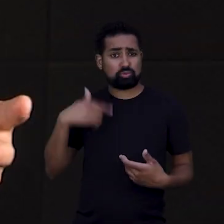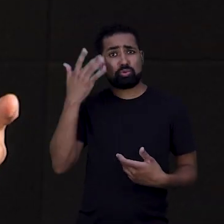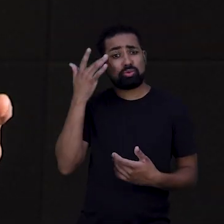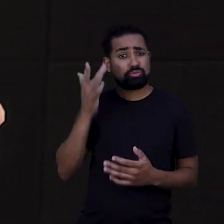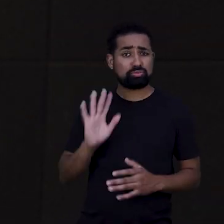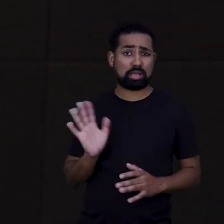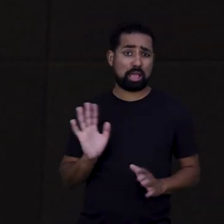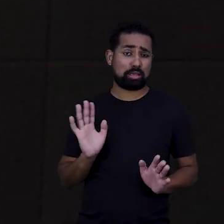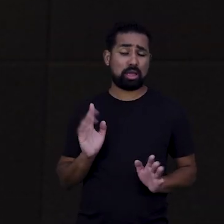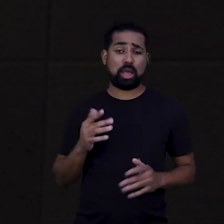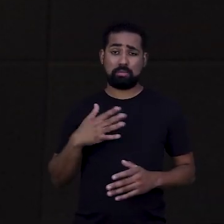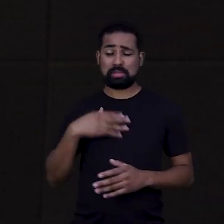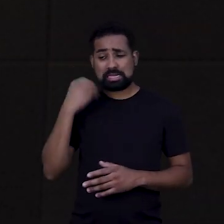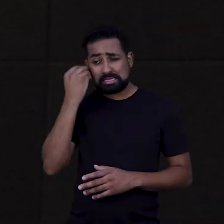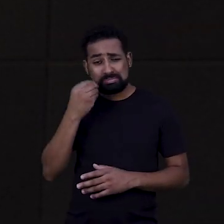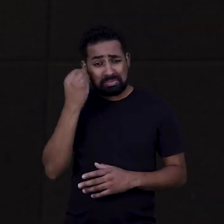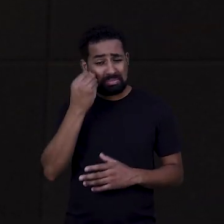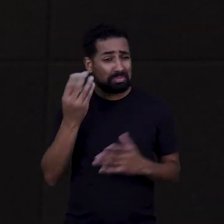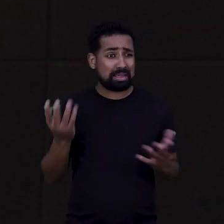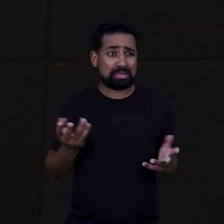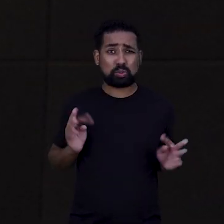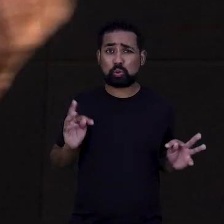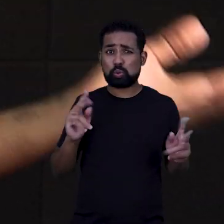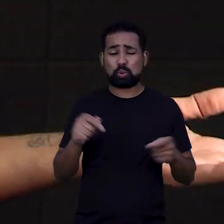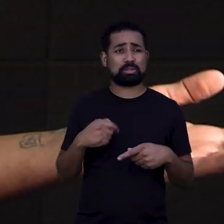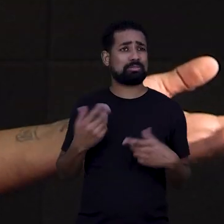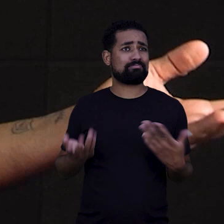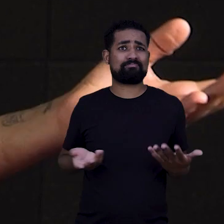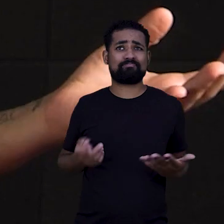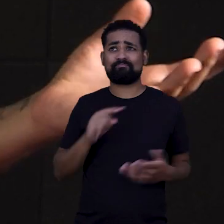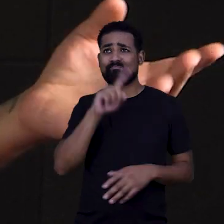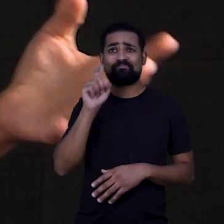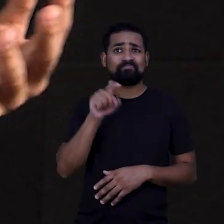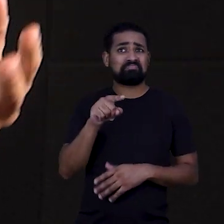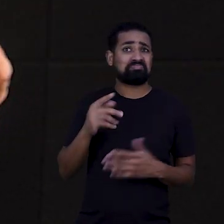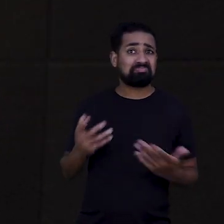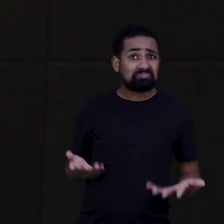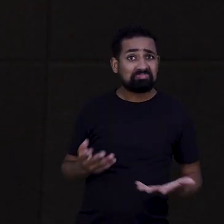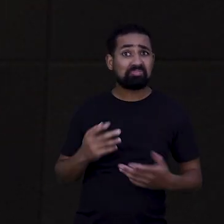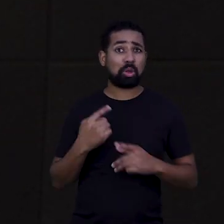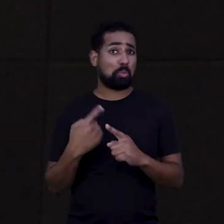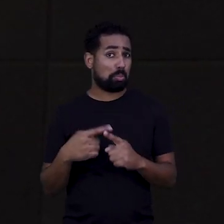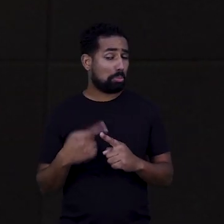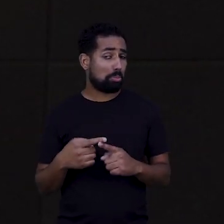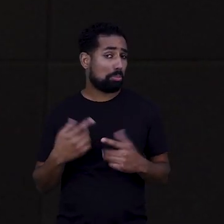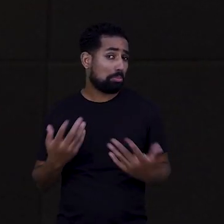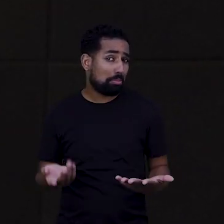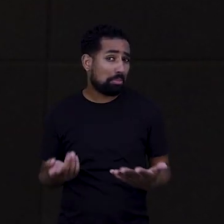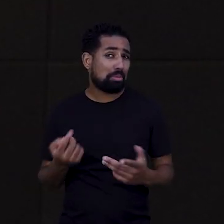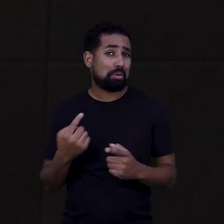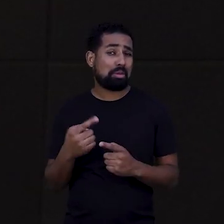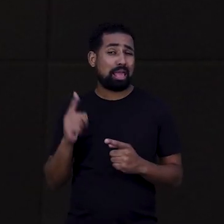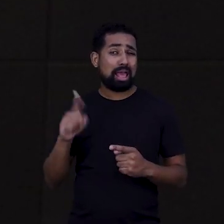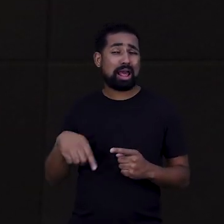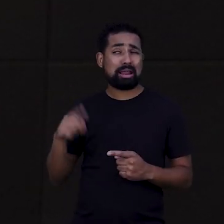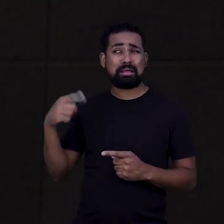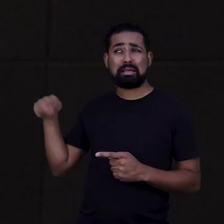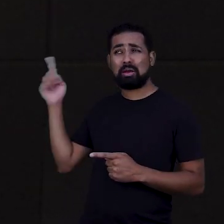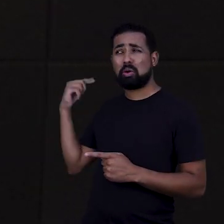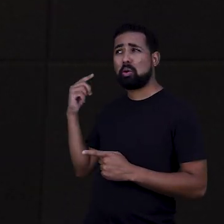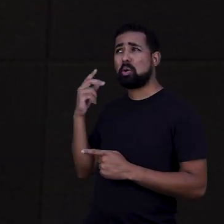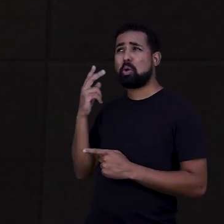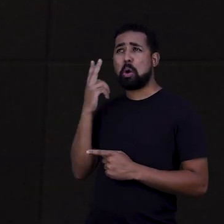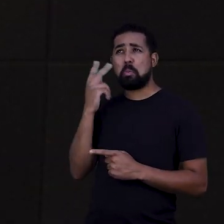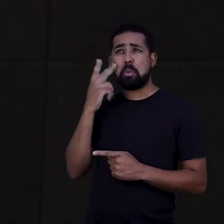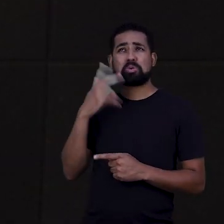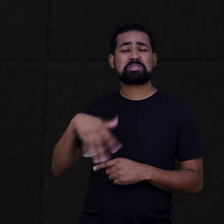experiências Elas acabaram né acabaram assim todas sendo um desastre porque era muito comum né esse